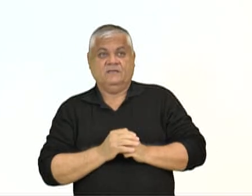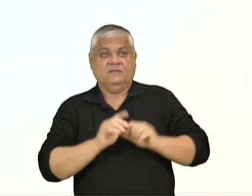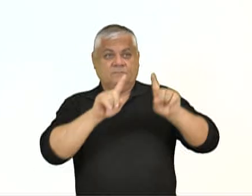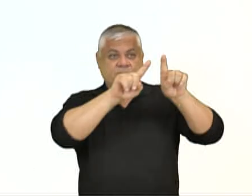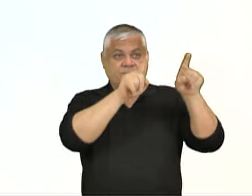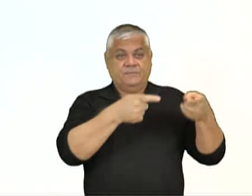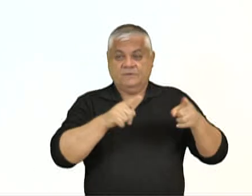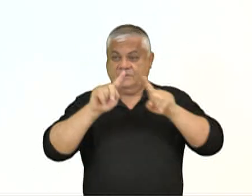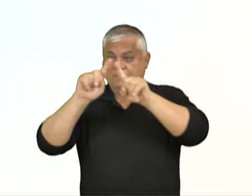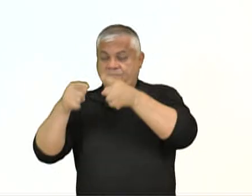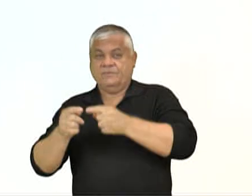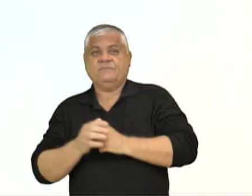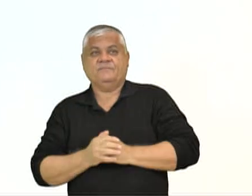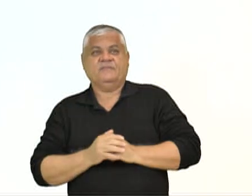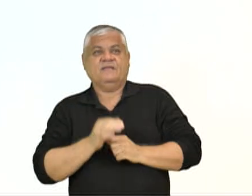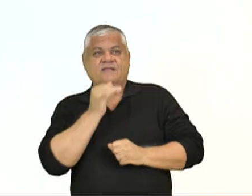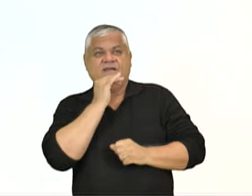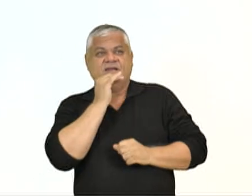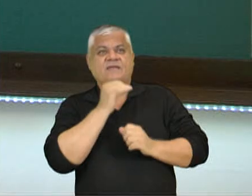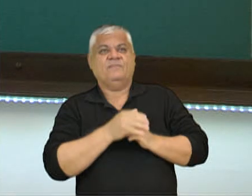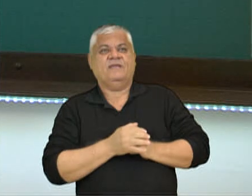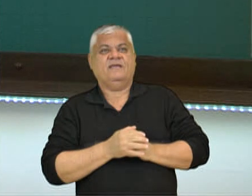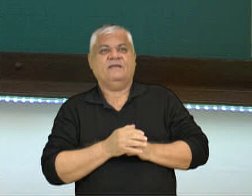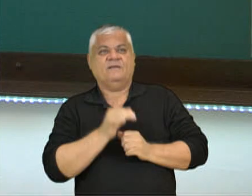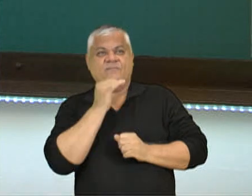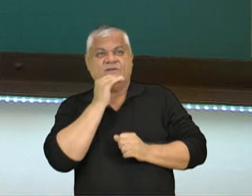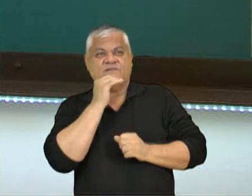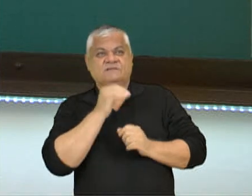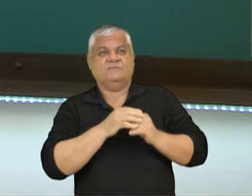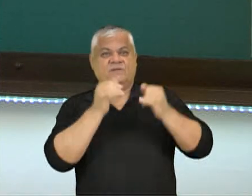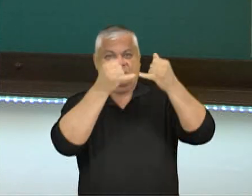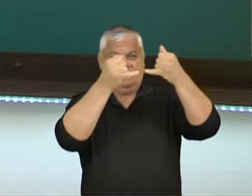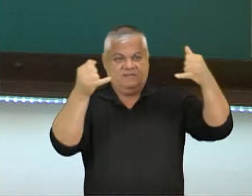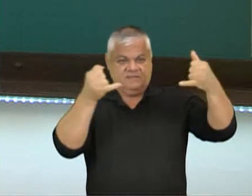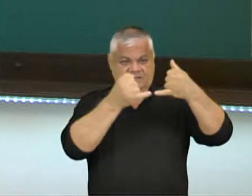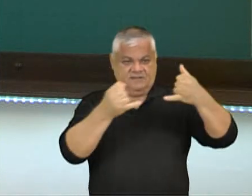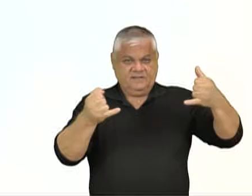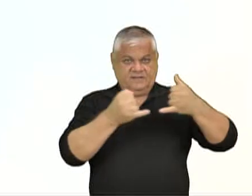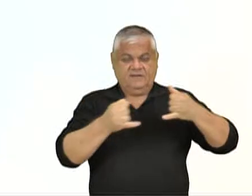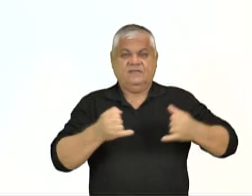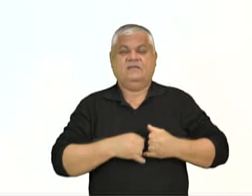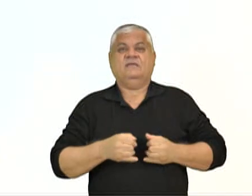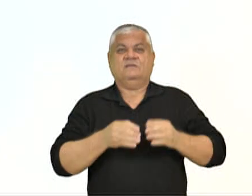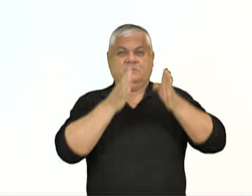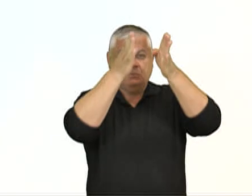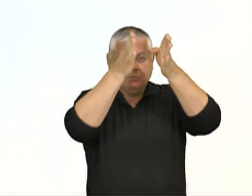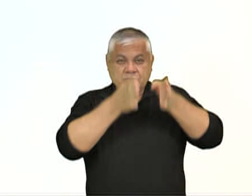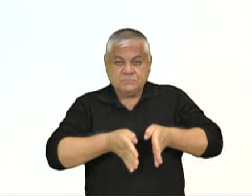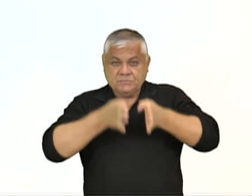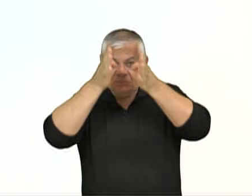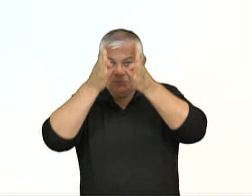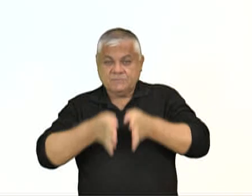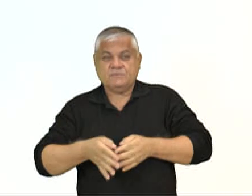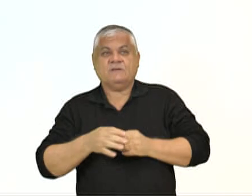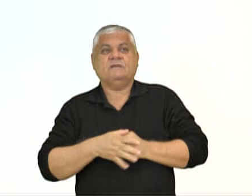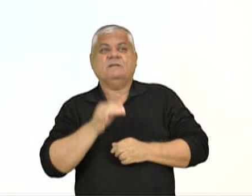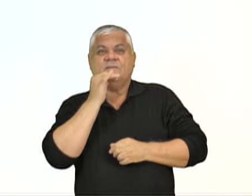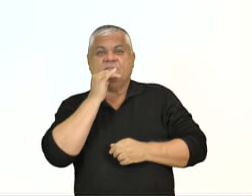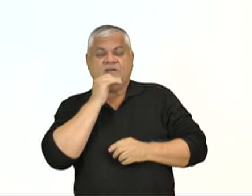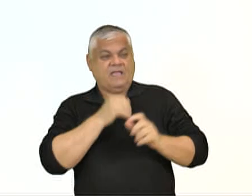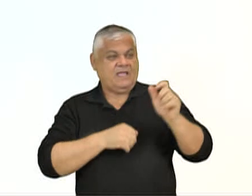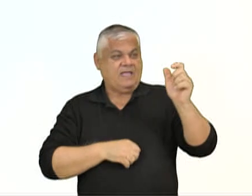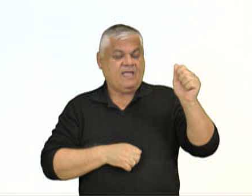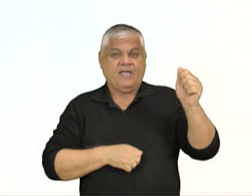tipo M por N, lembra que são linhas e colunas, denomina-se diferença entre A e